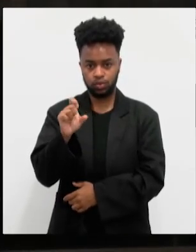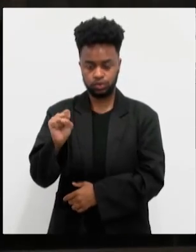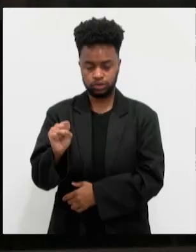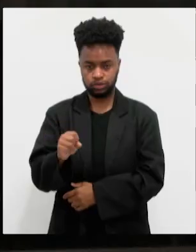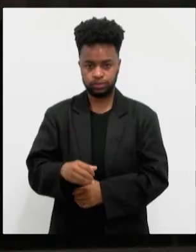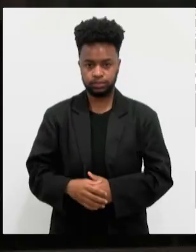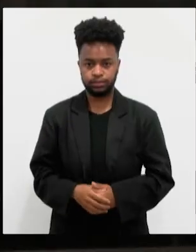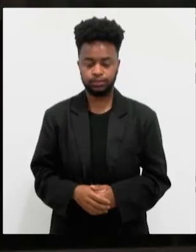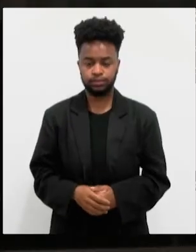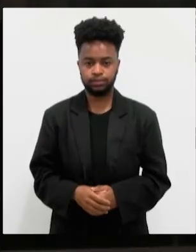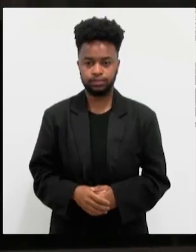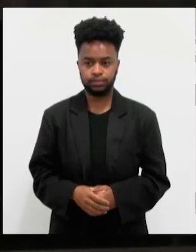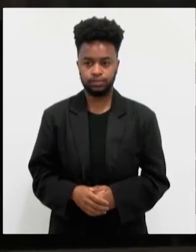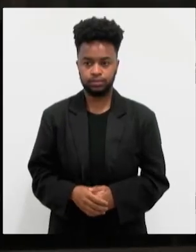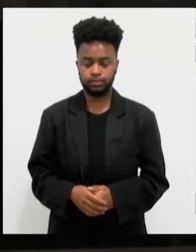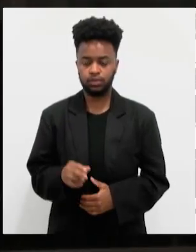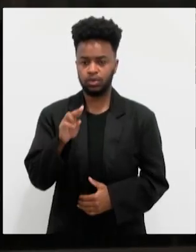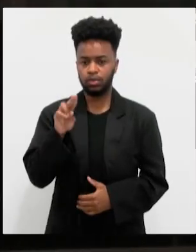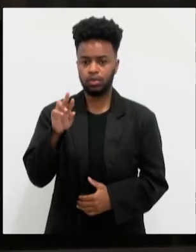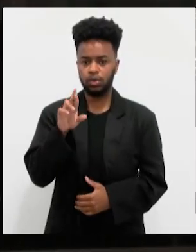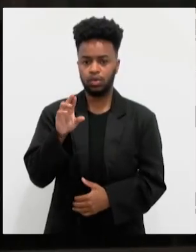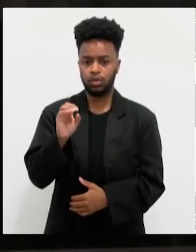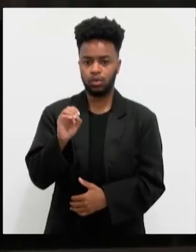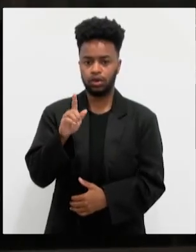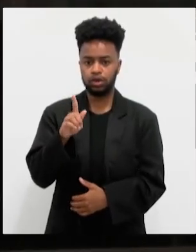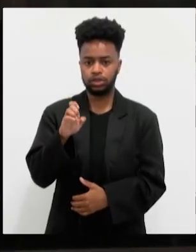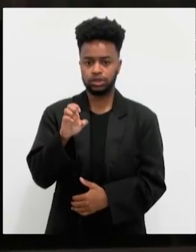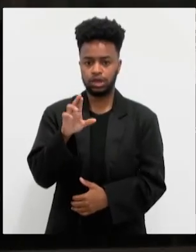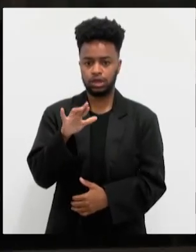E chamado Rogério.